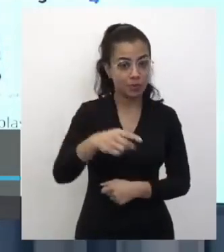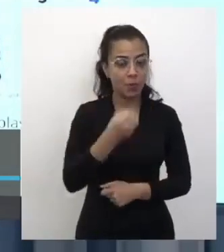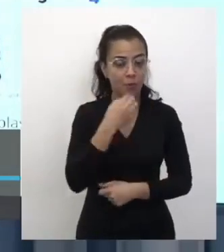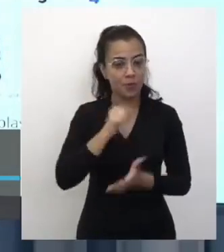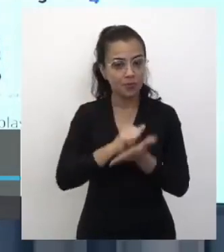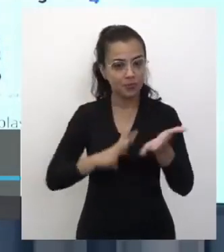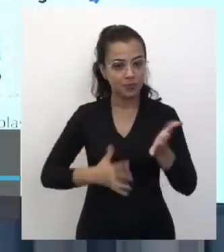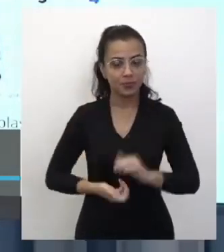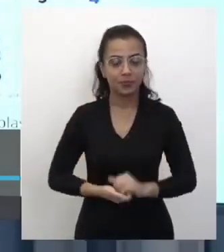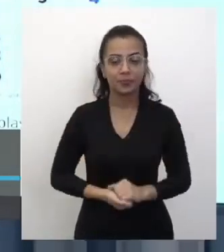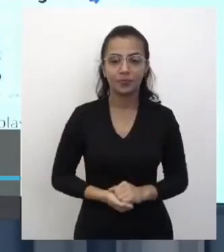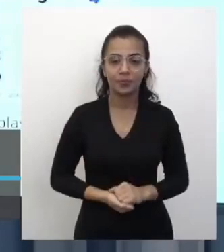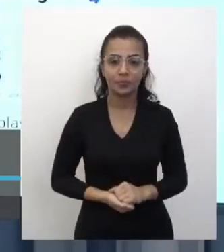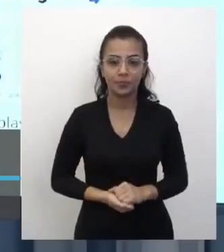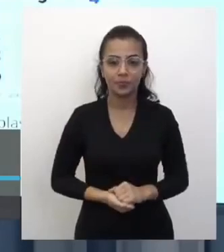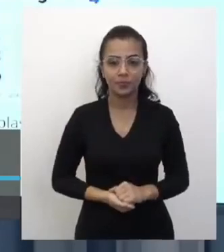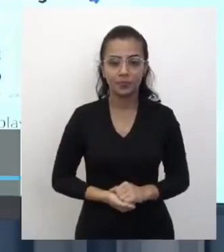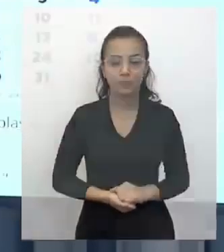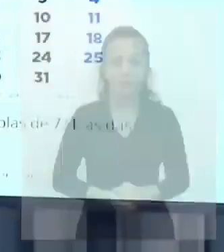trabalho.